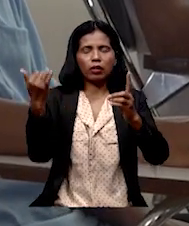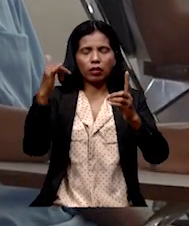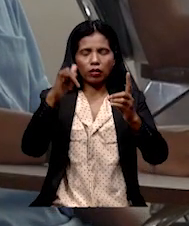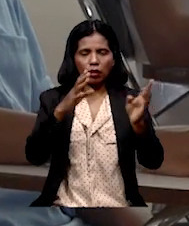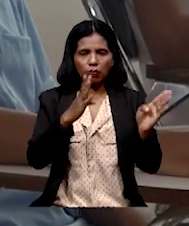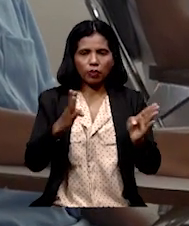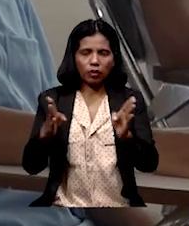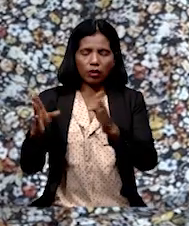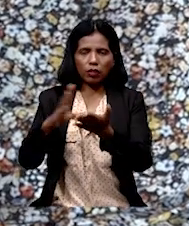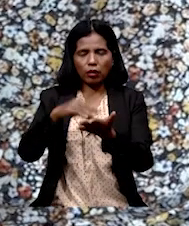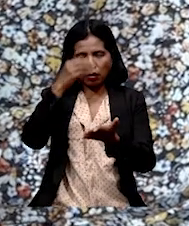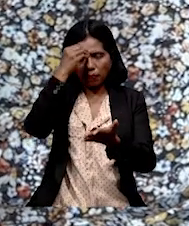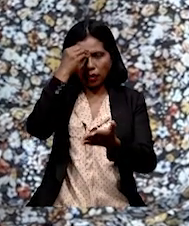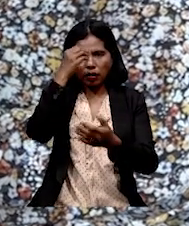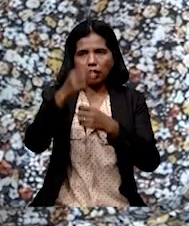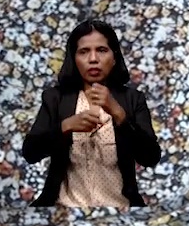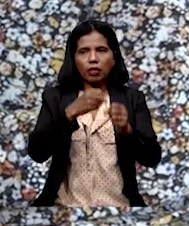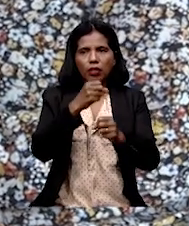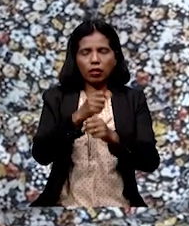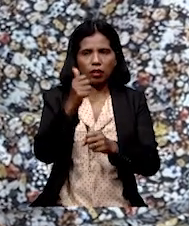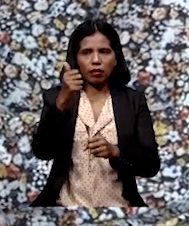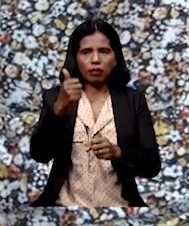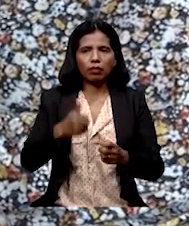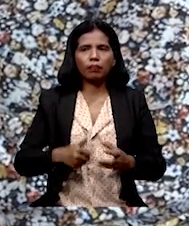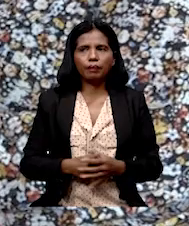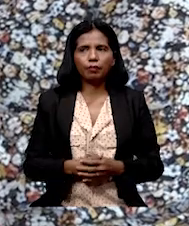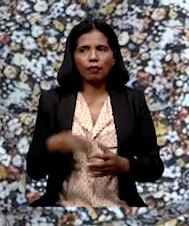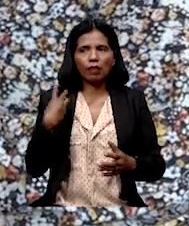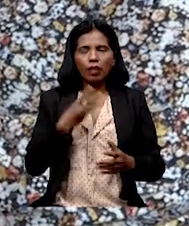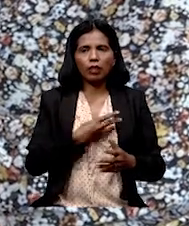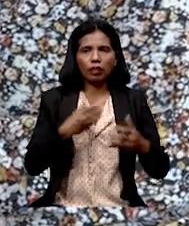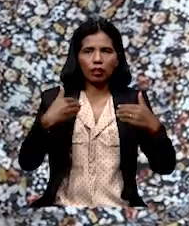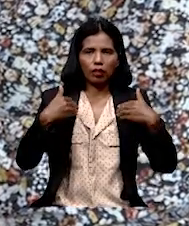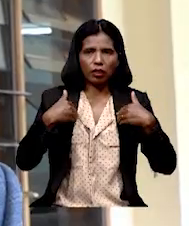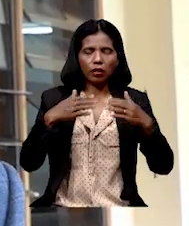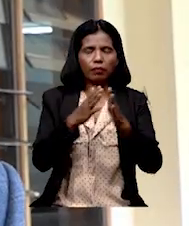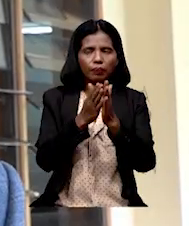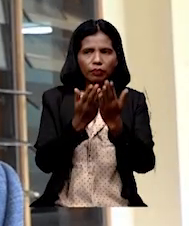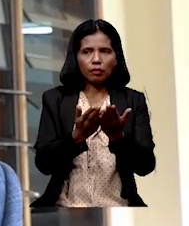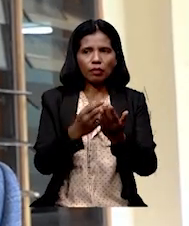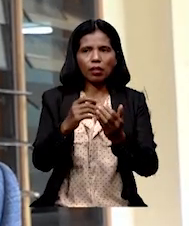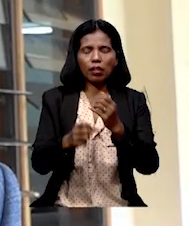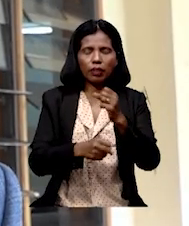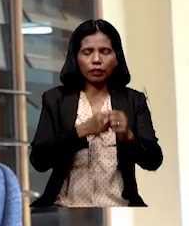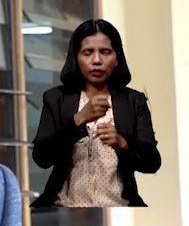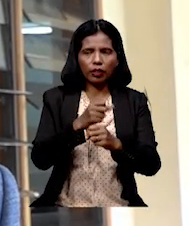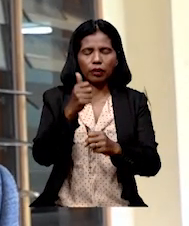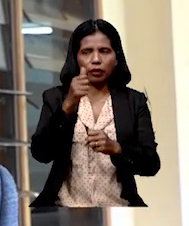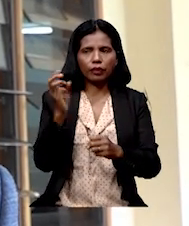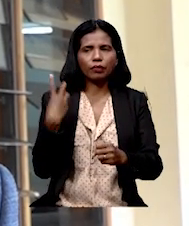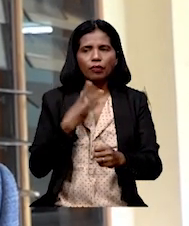processo aprendizagem durante tinan sanulu nelaran. Ita ihana década ida tinan sanulu livro, ita utiliza